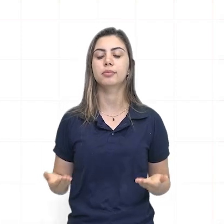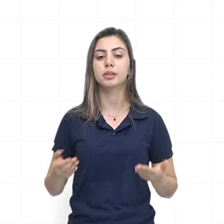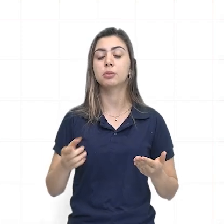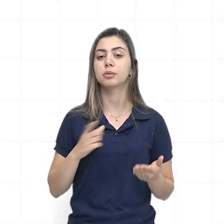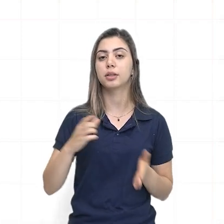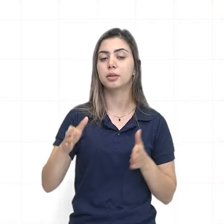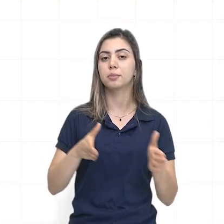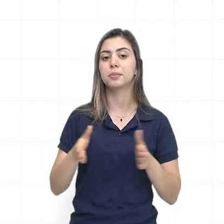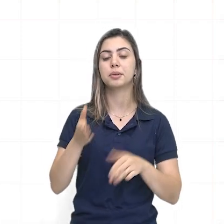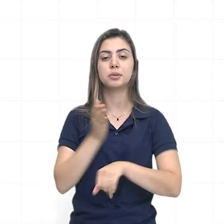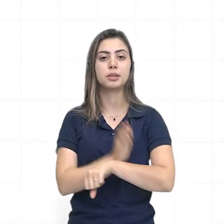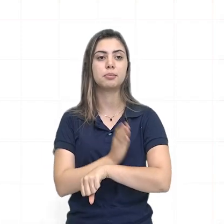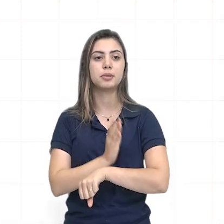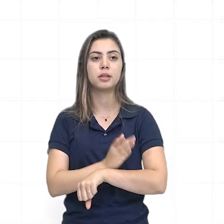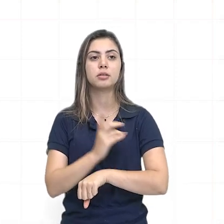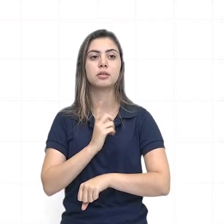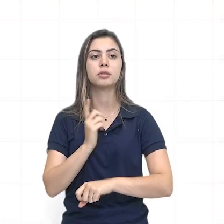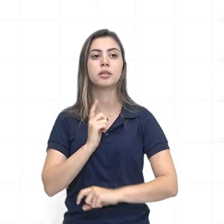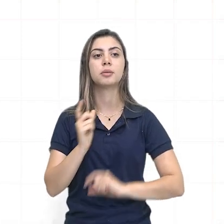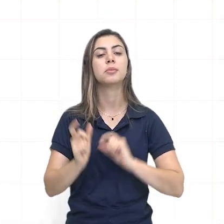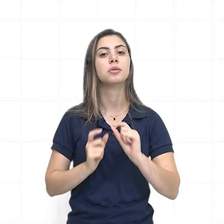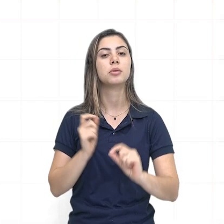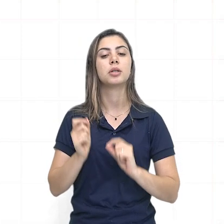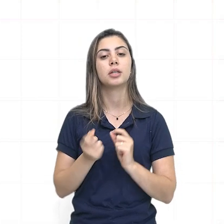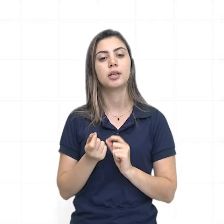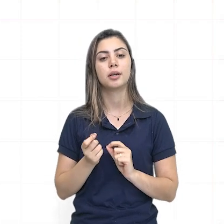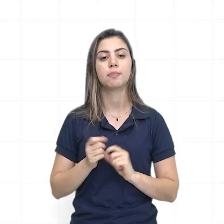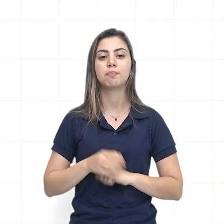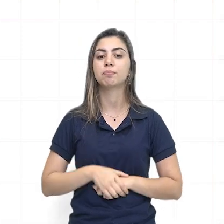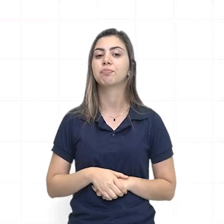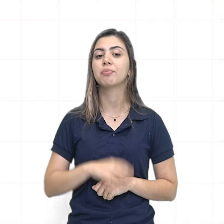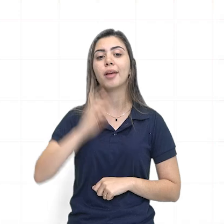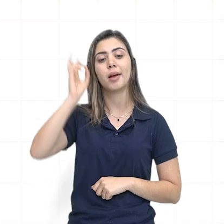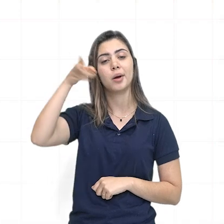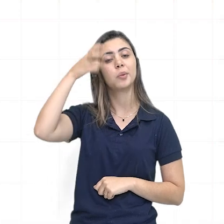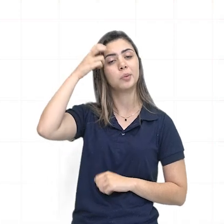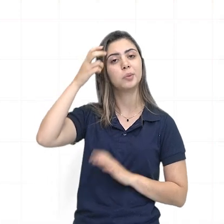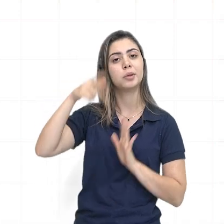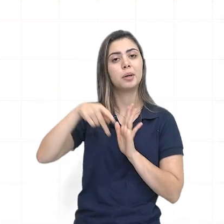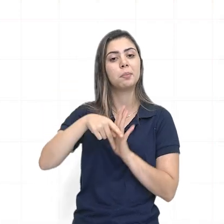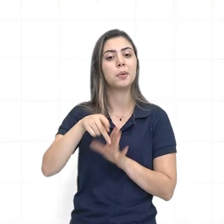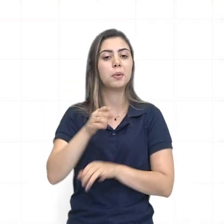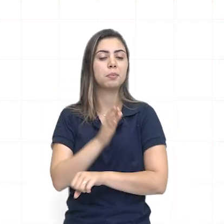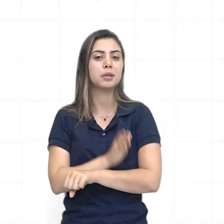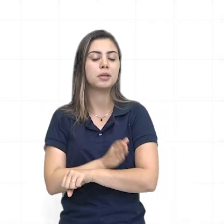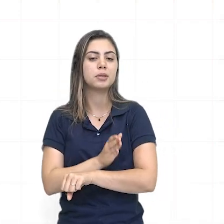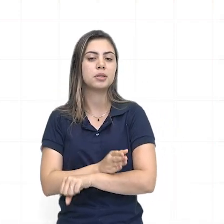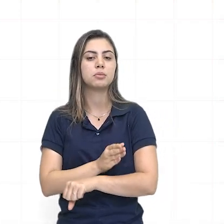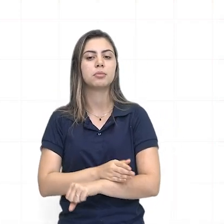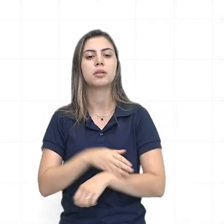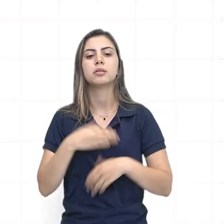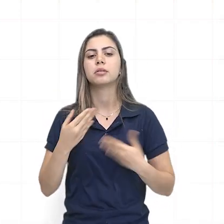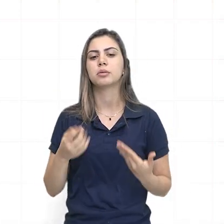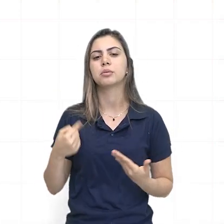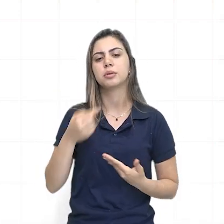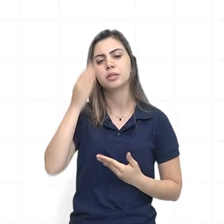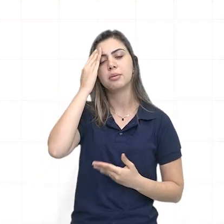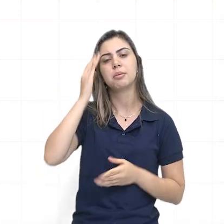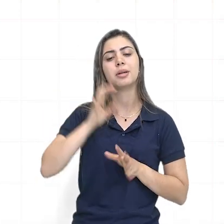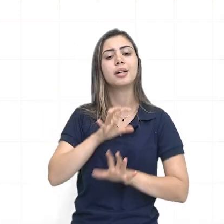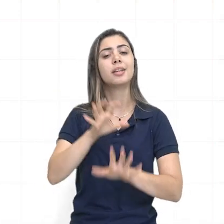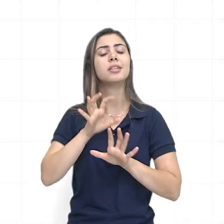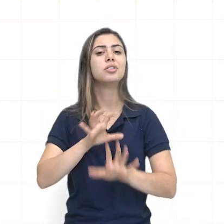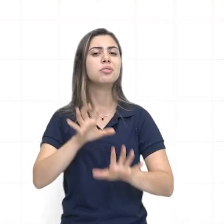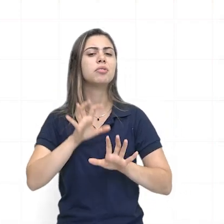Idade Média nós temos também a cultura, né, que era profundamente influenciada por